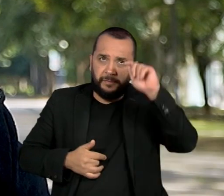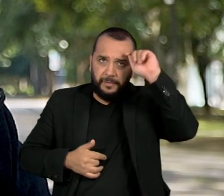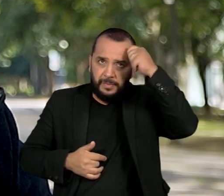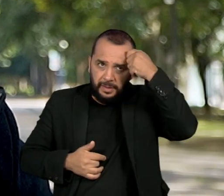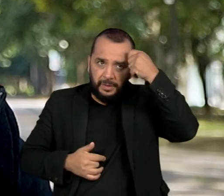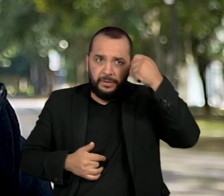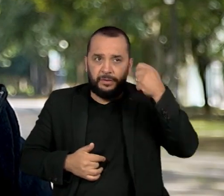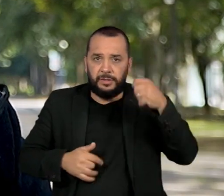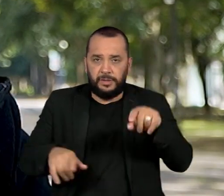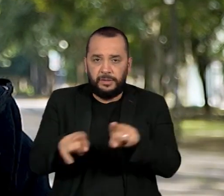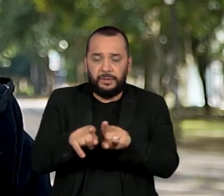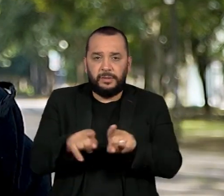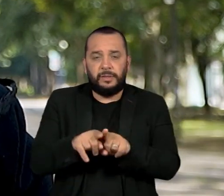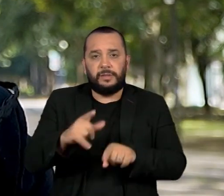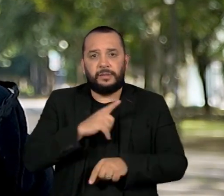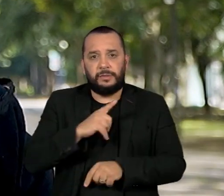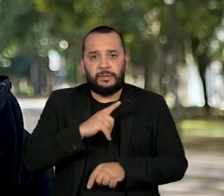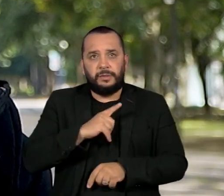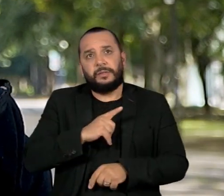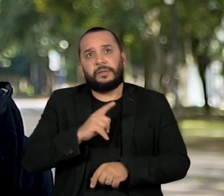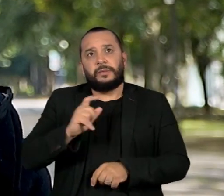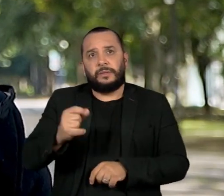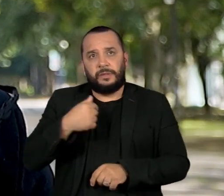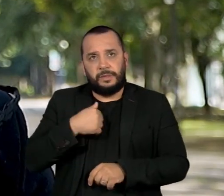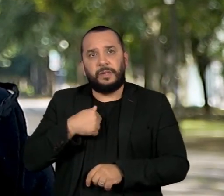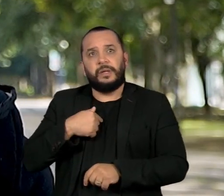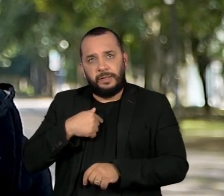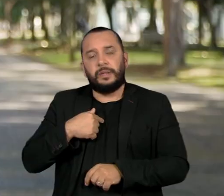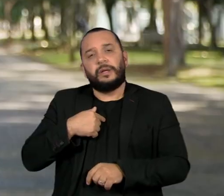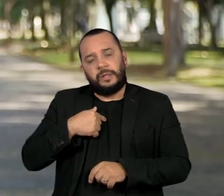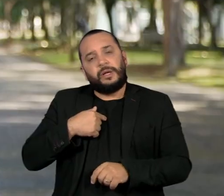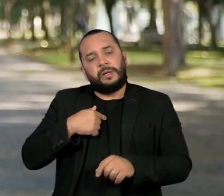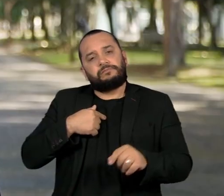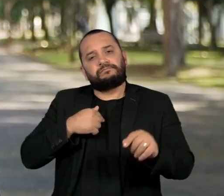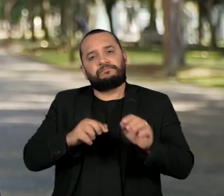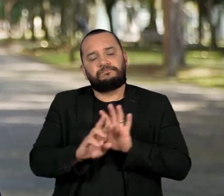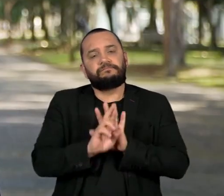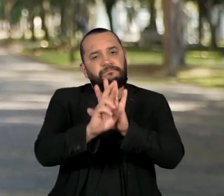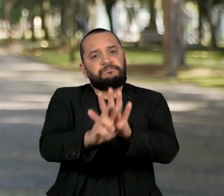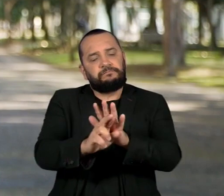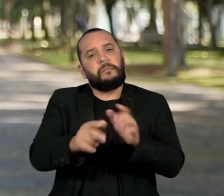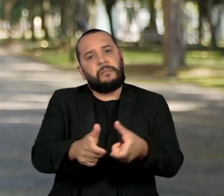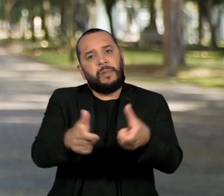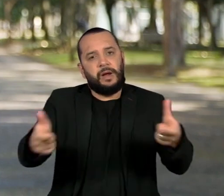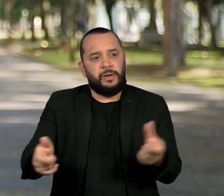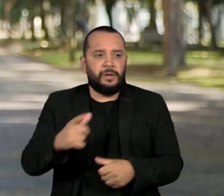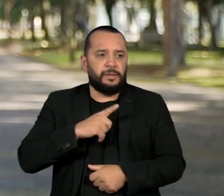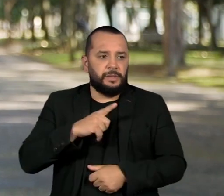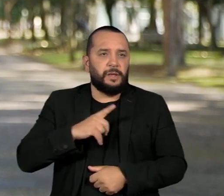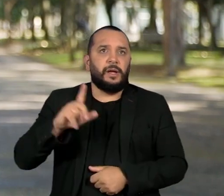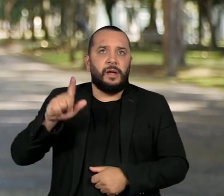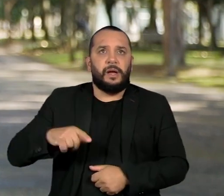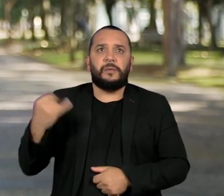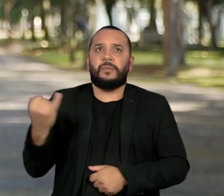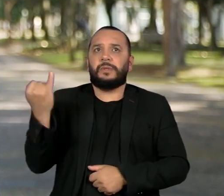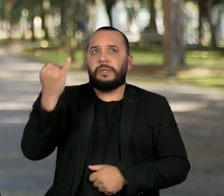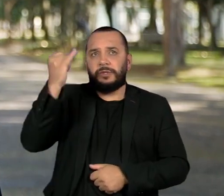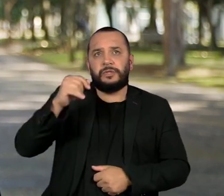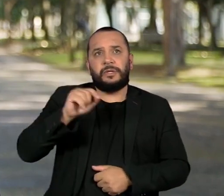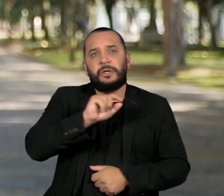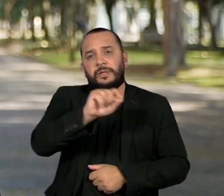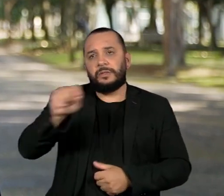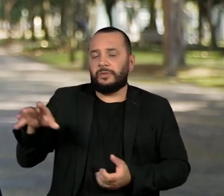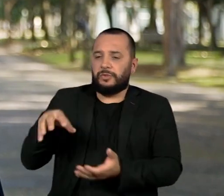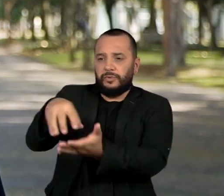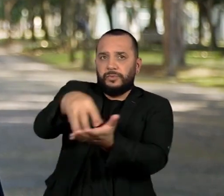precisam passar por uma visibilidade muito maior. Me parece ser muito importante que essas instituições comecem